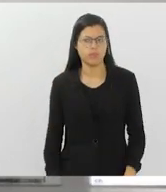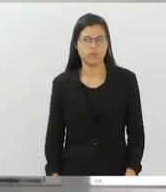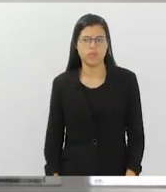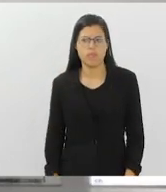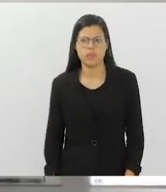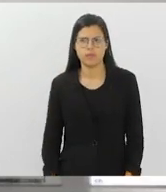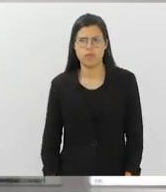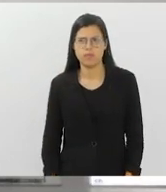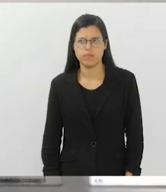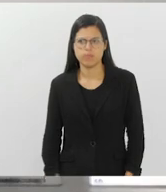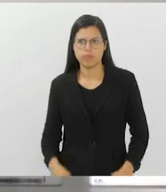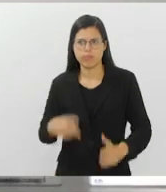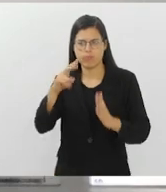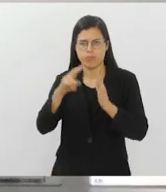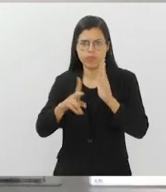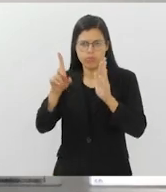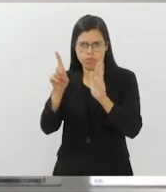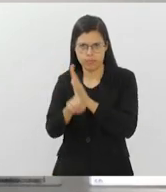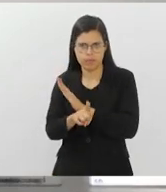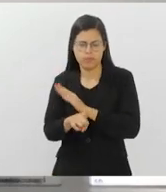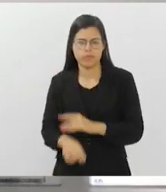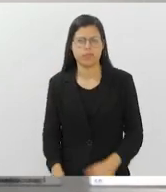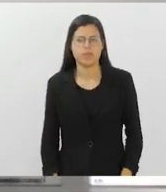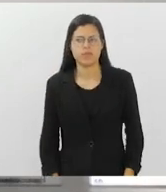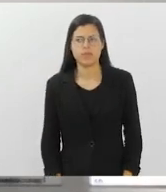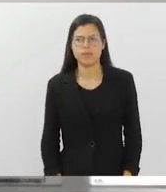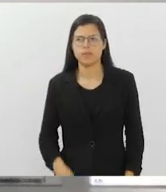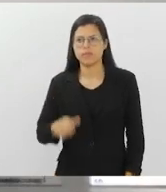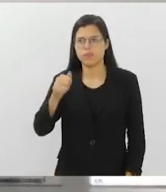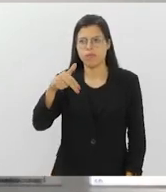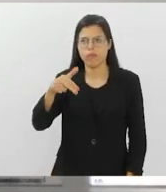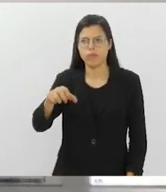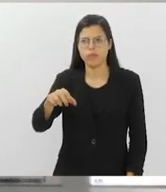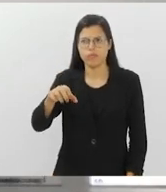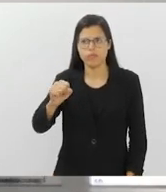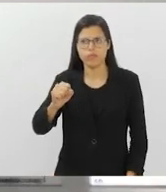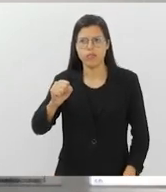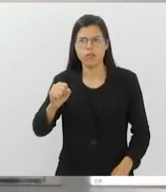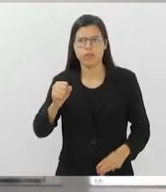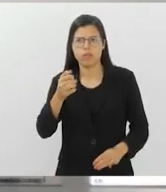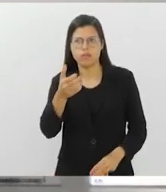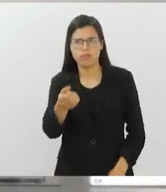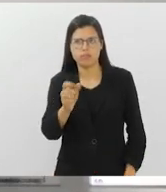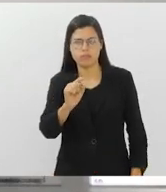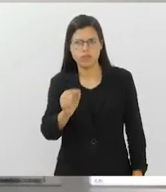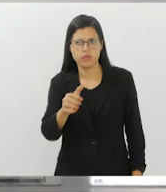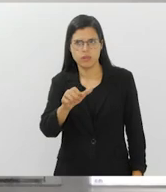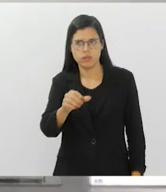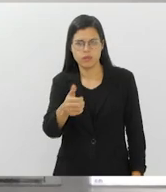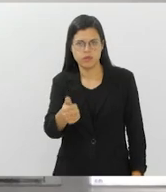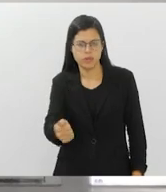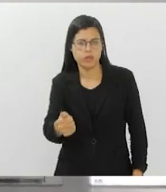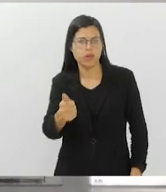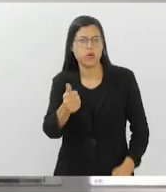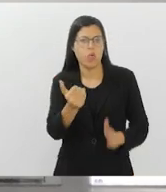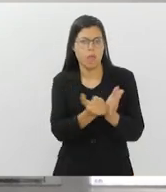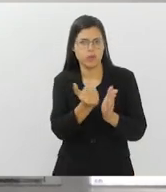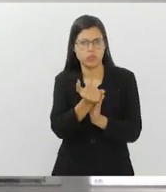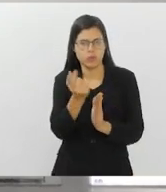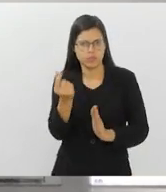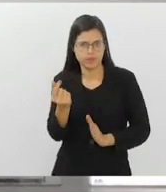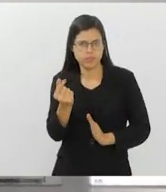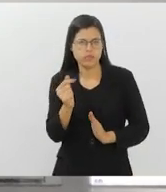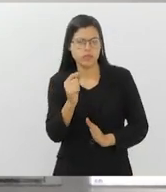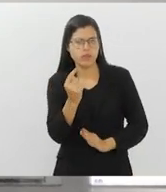Vou ler a pergunta aqui completa. A ANS publicou um reajuste de 6,91% para os planos individuais e